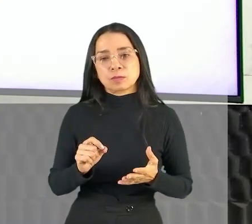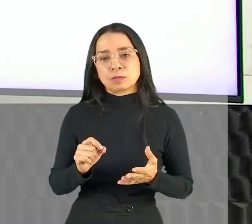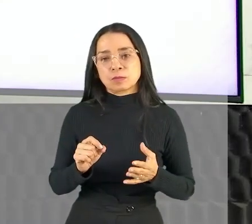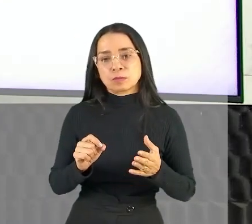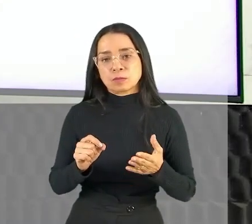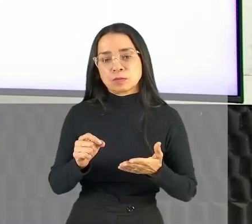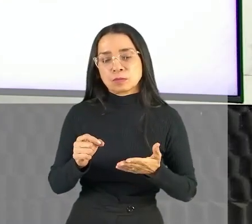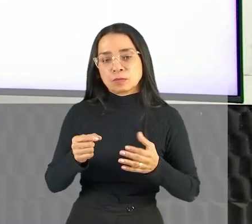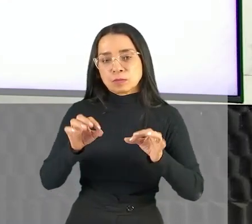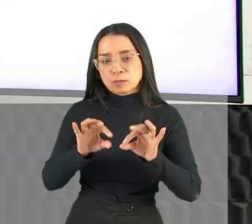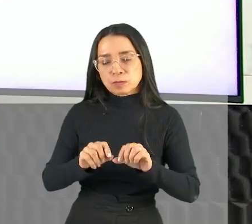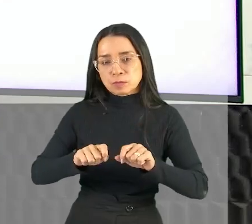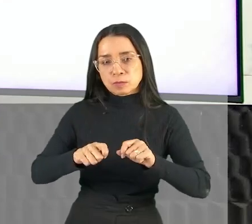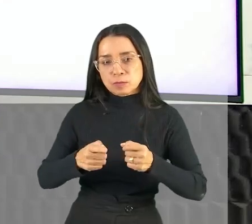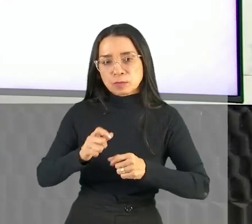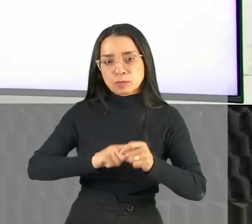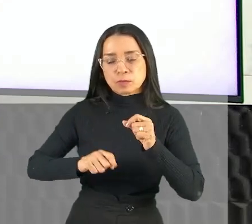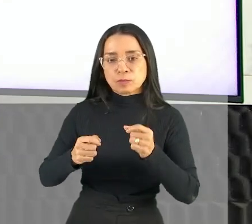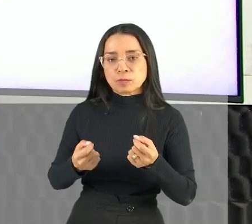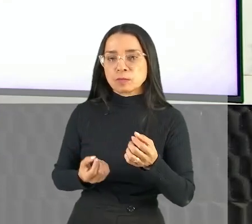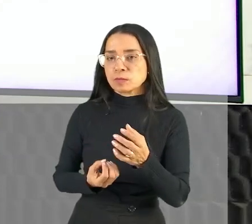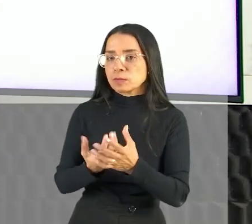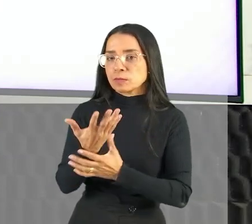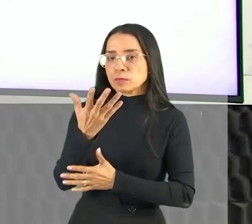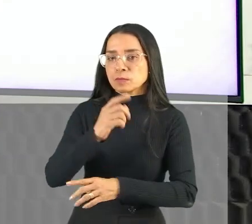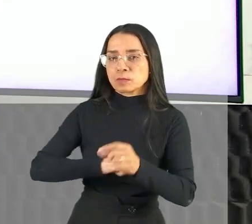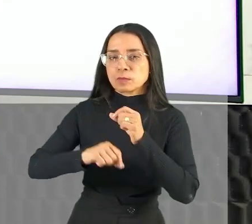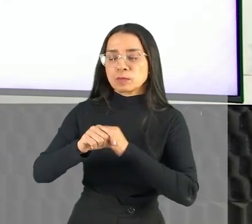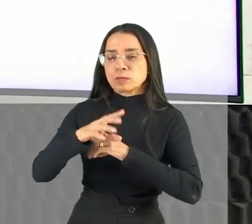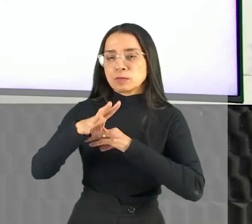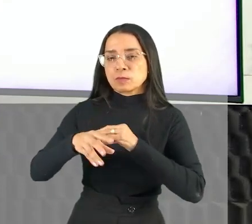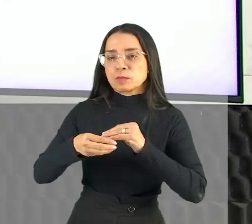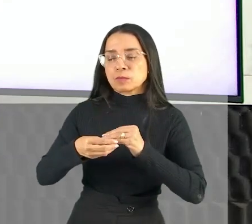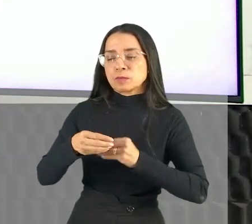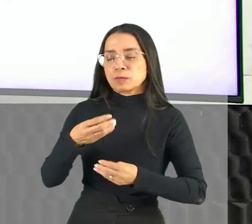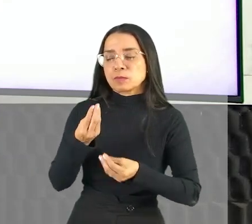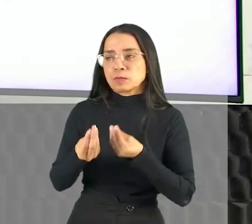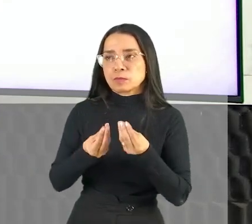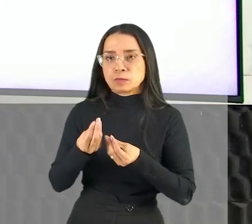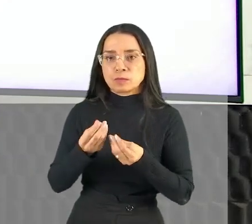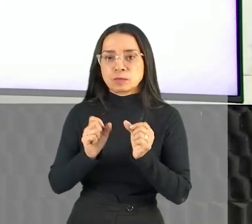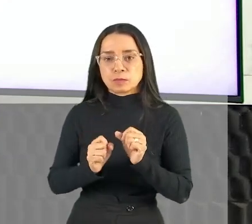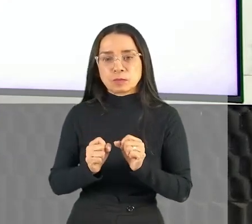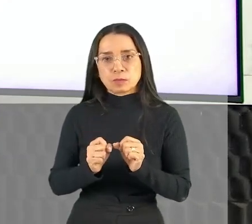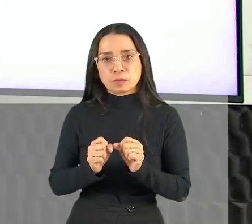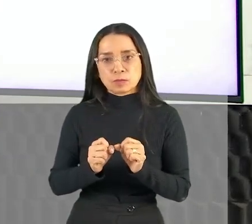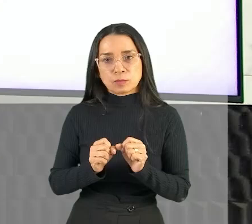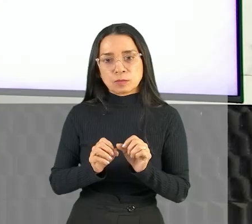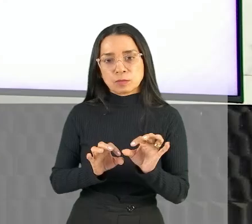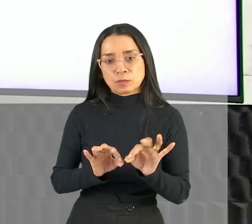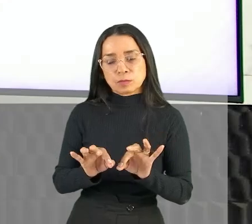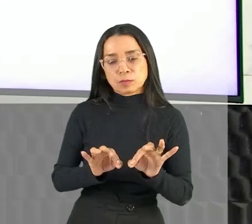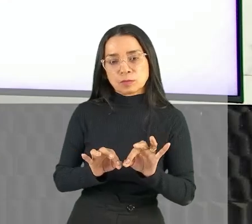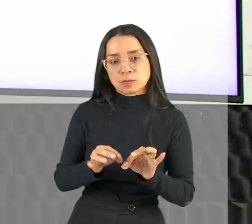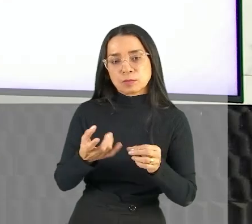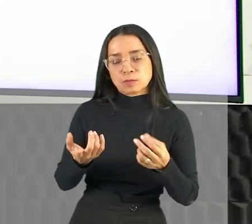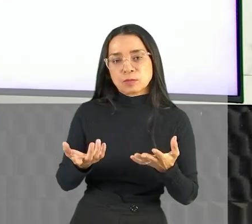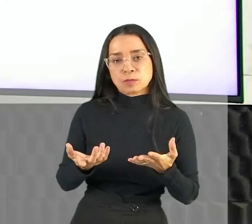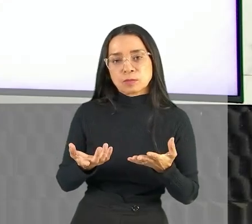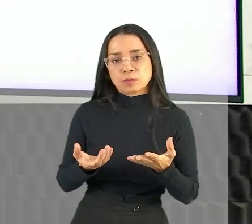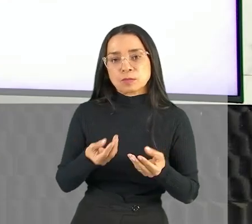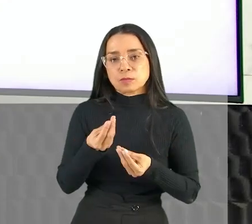moléculas, eu catabolizo, produzindo compostos secundários que podem funcionar como combustíveis, tá? O